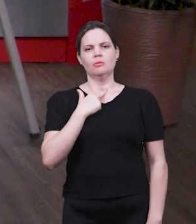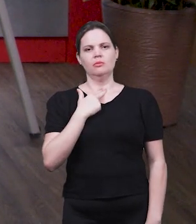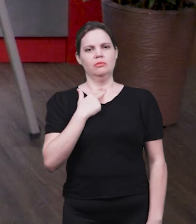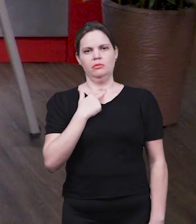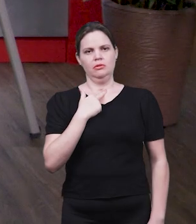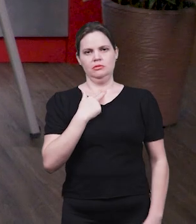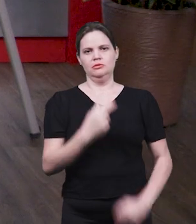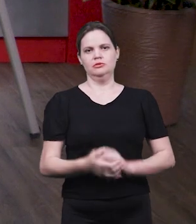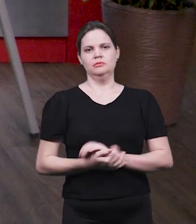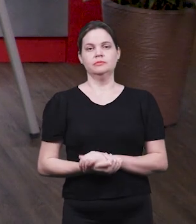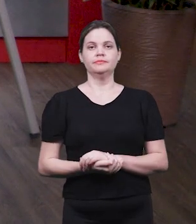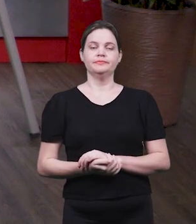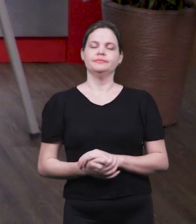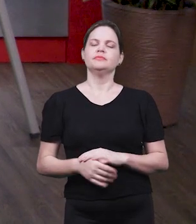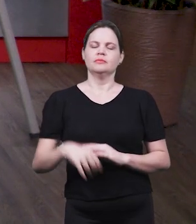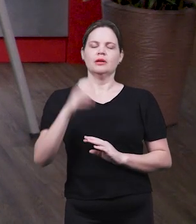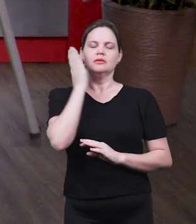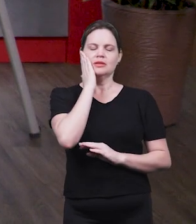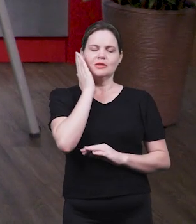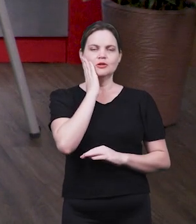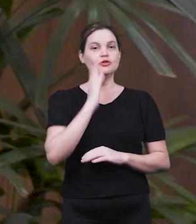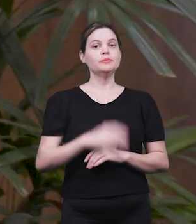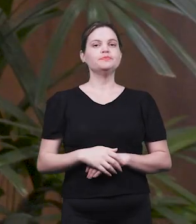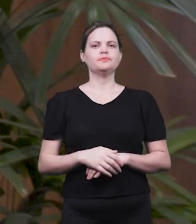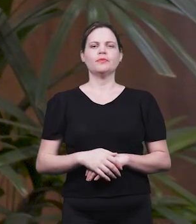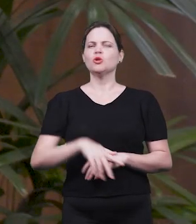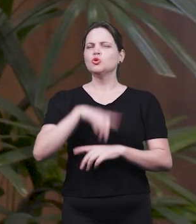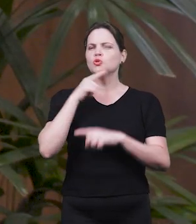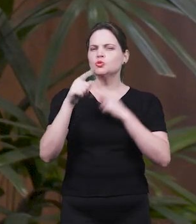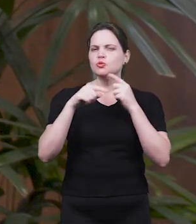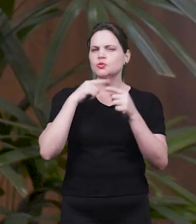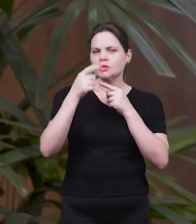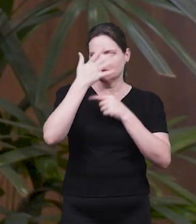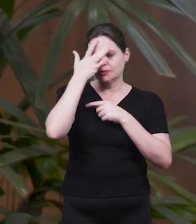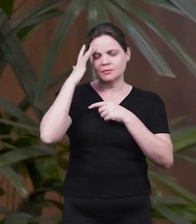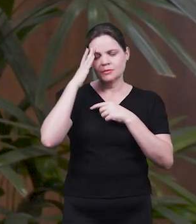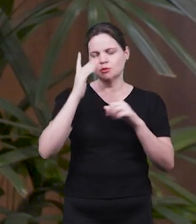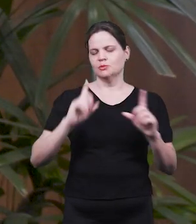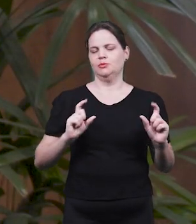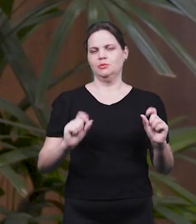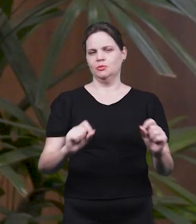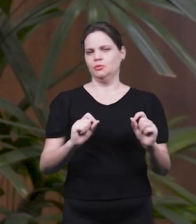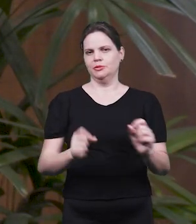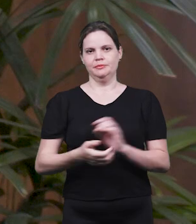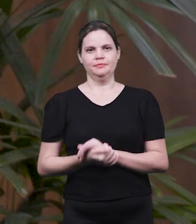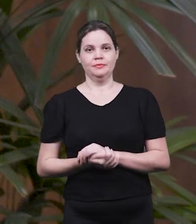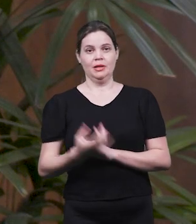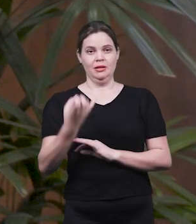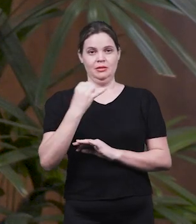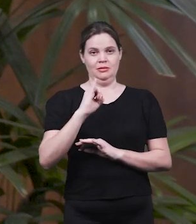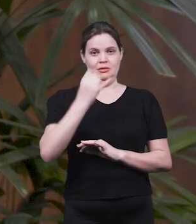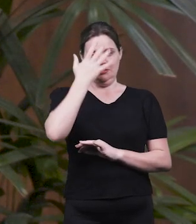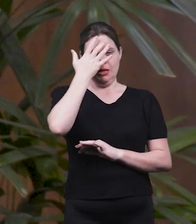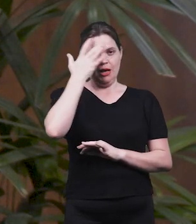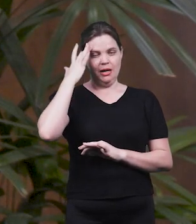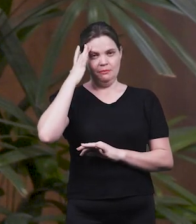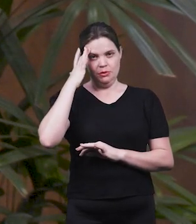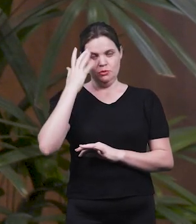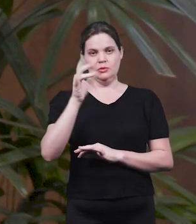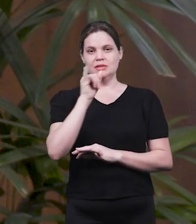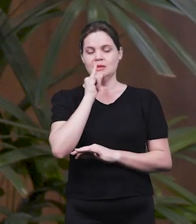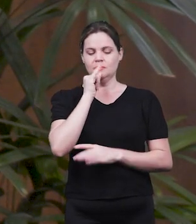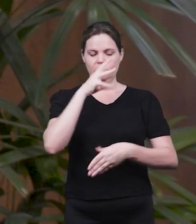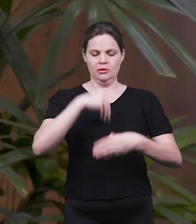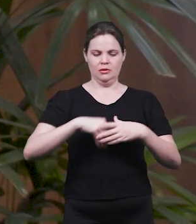correto. E, doutora Luciana, uma dúvida que muitas pessoas têm no caso da pessoa receber essa cobrança